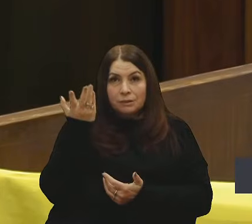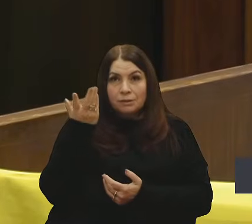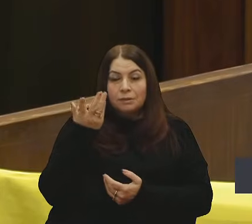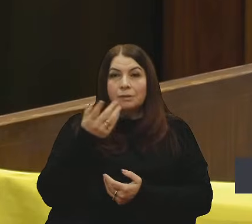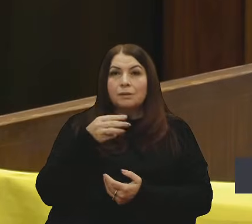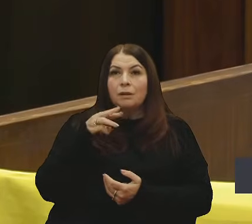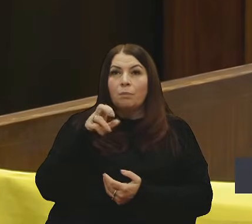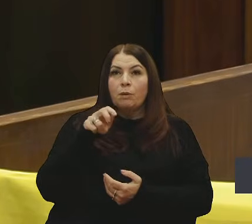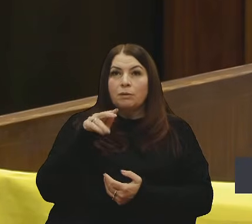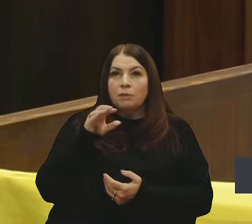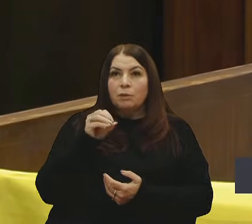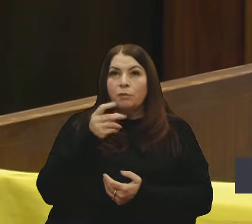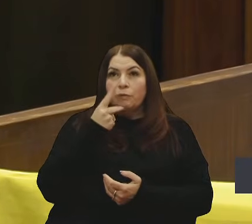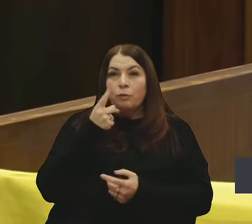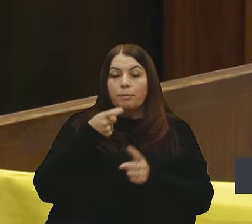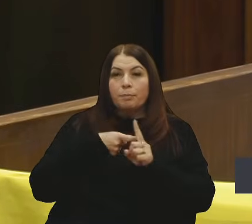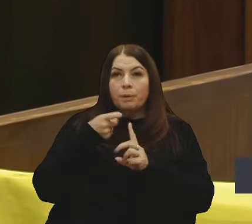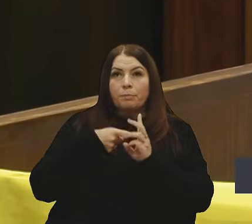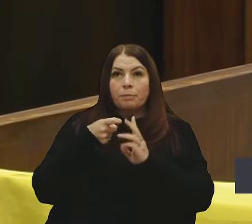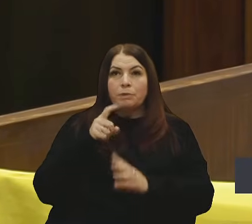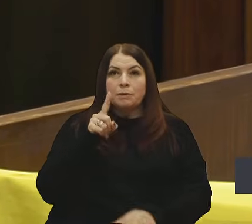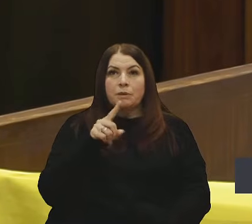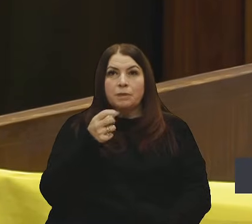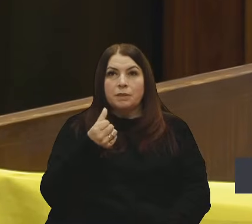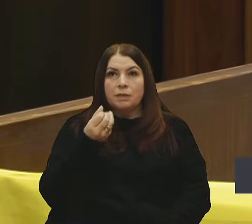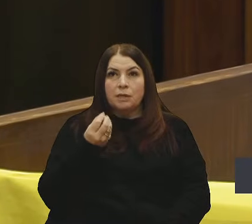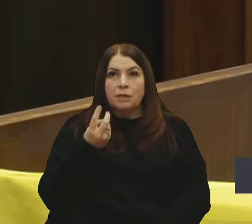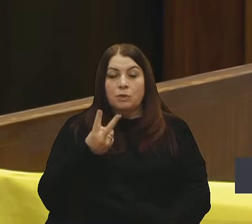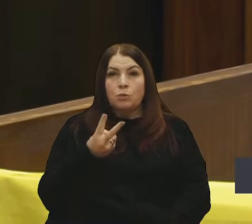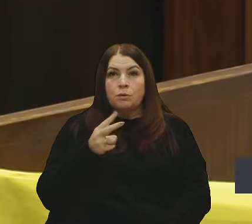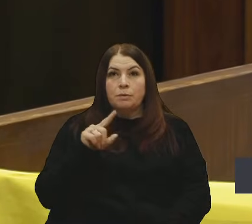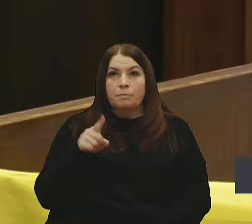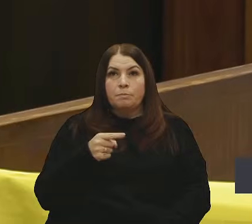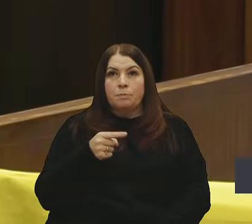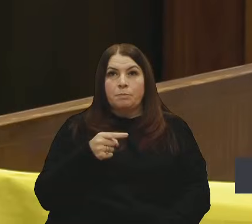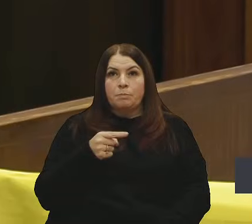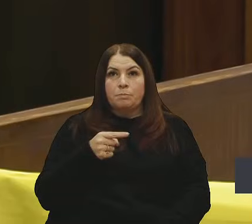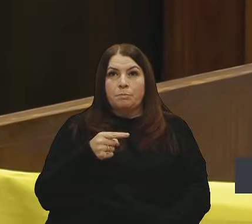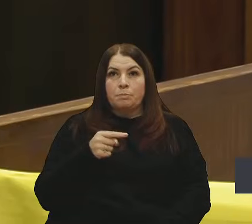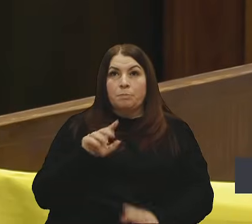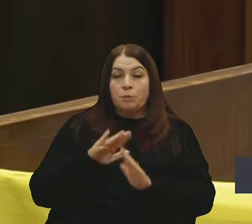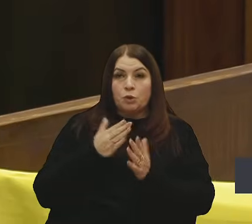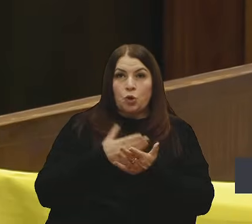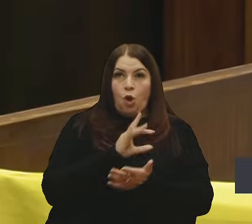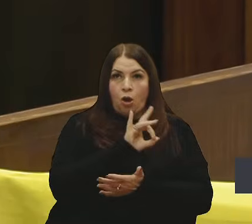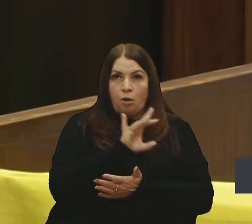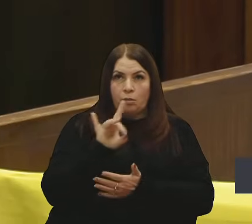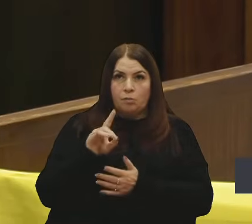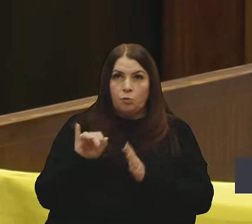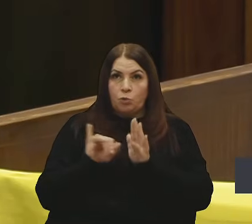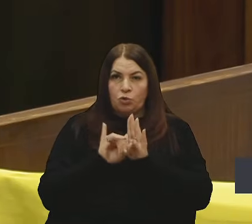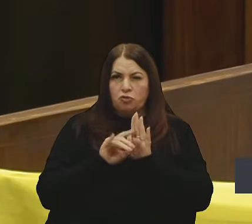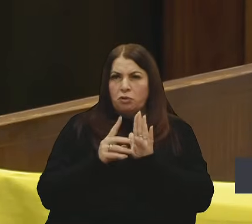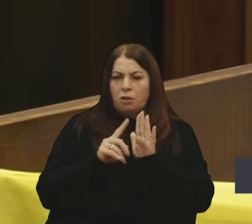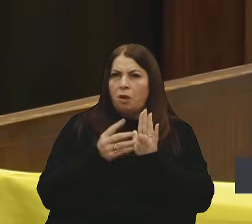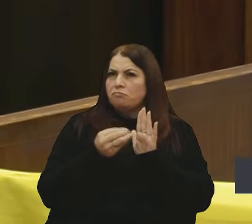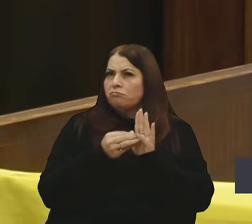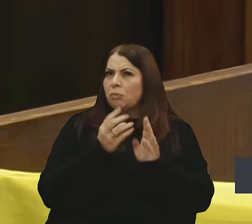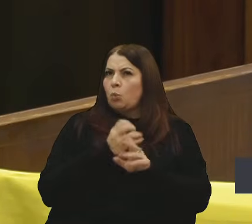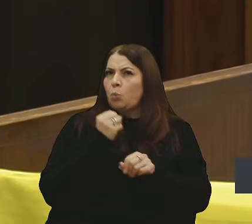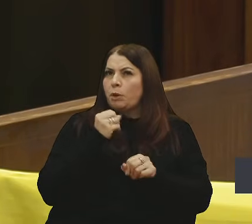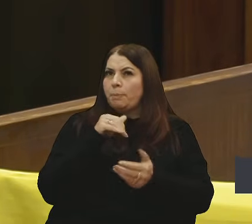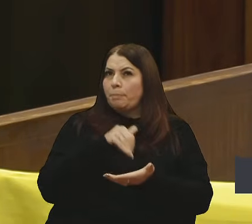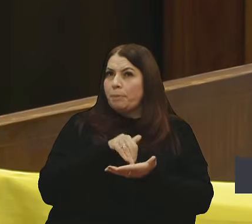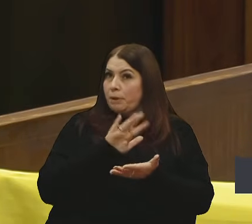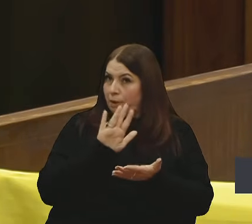Marcelo trouxe aqui mensalmente 162 mil por escola. E no edital prevê um lucro